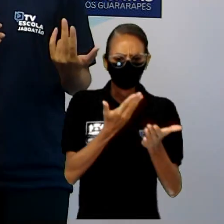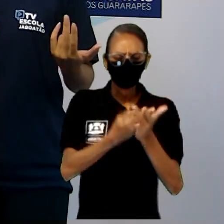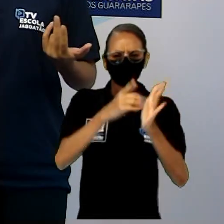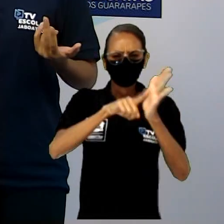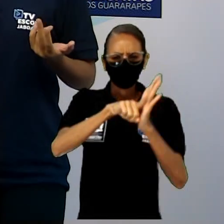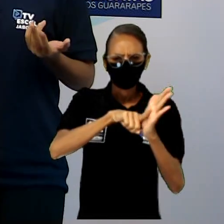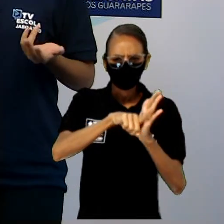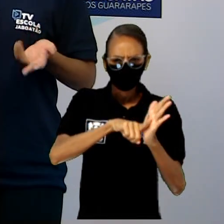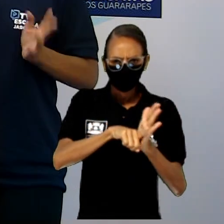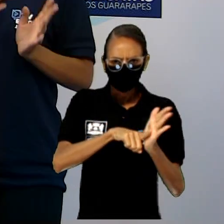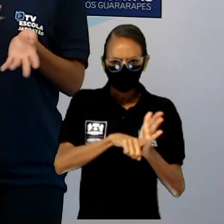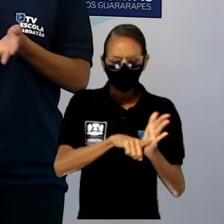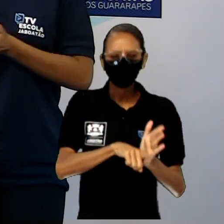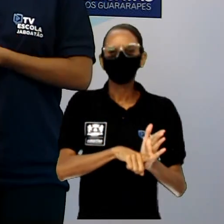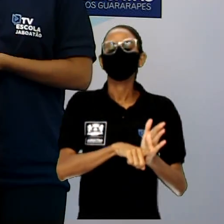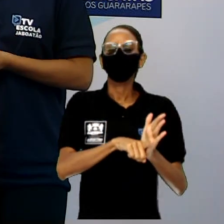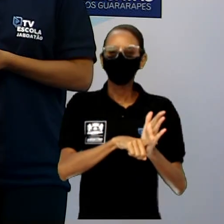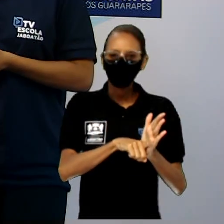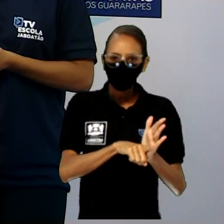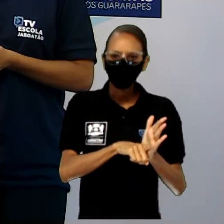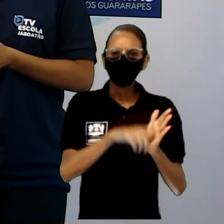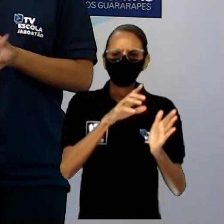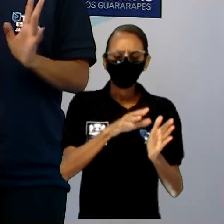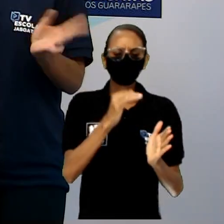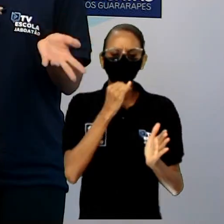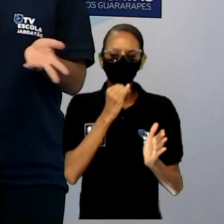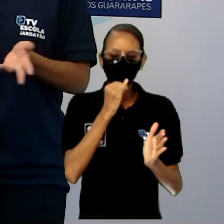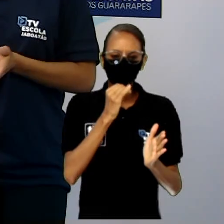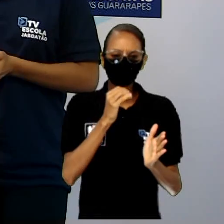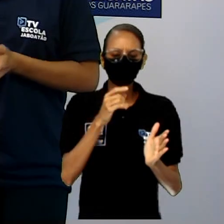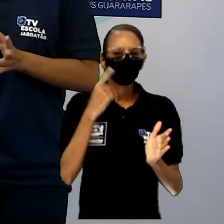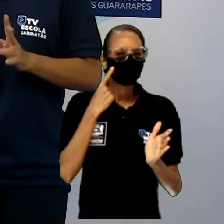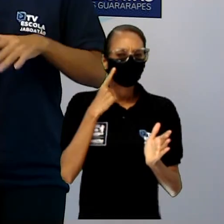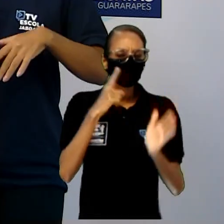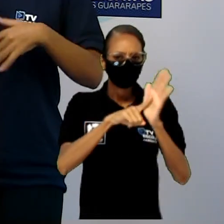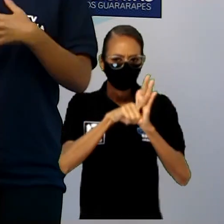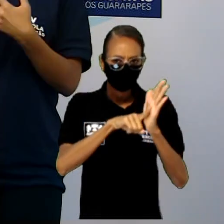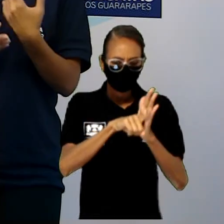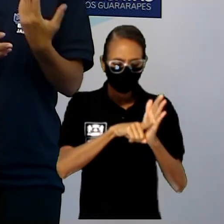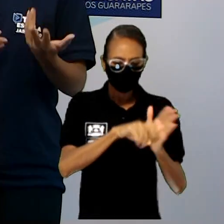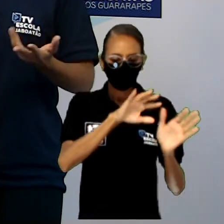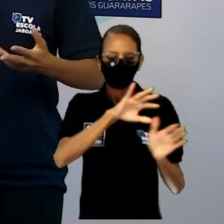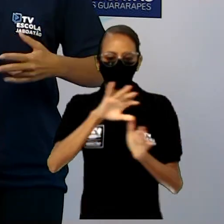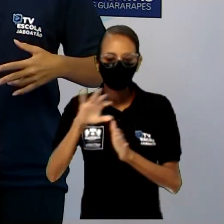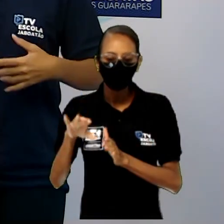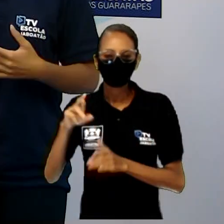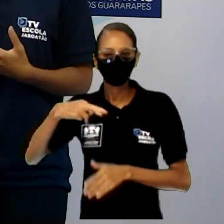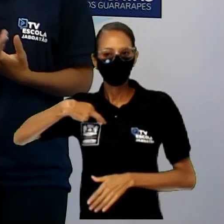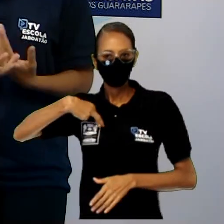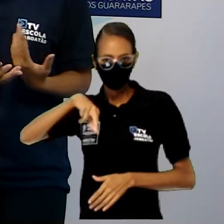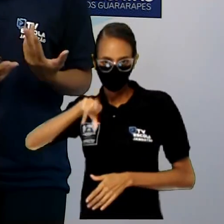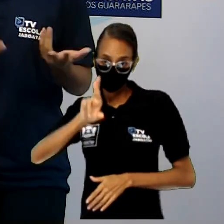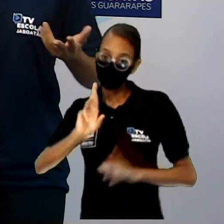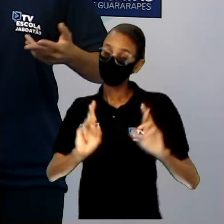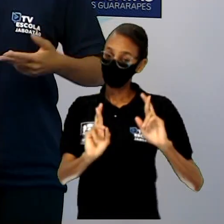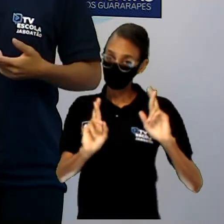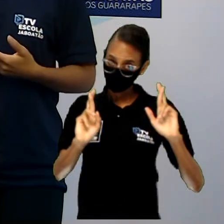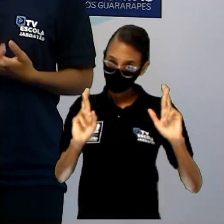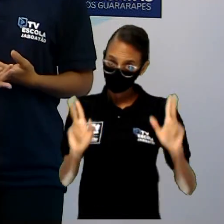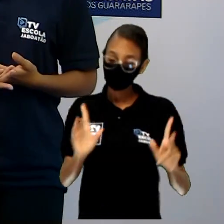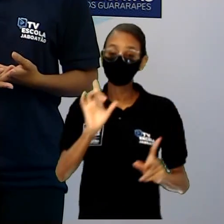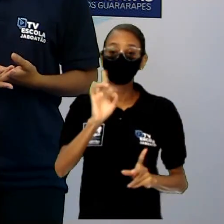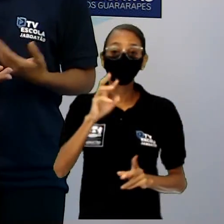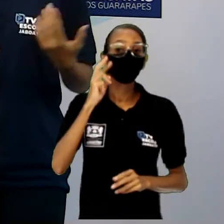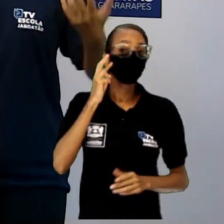crítica, deixando de lado essa questão religiosa, essa questão mística e levando-se em conta ali os fatos históricos que ali